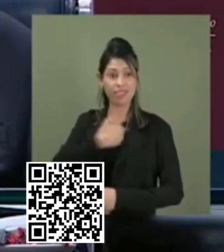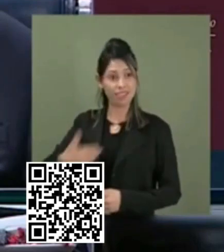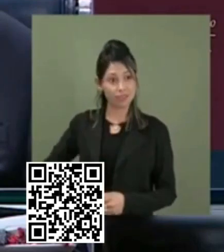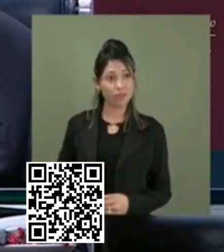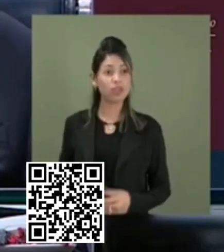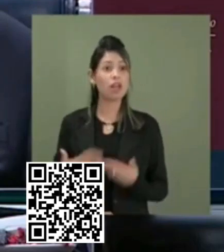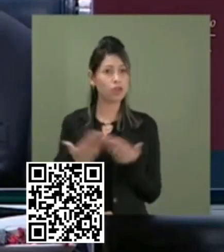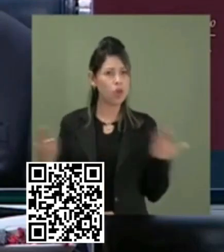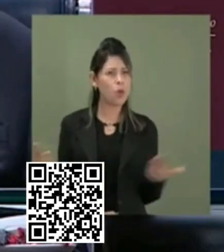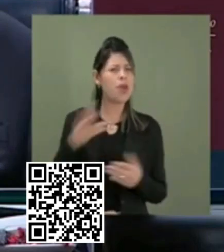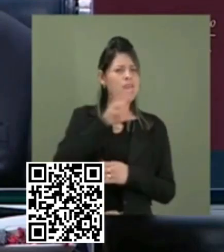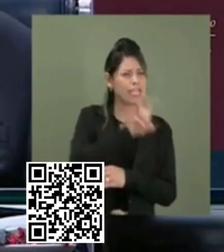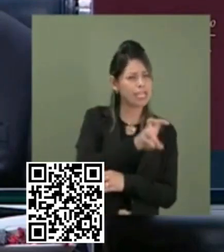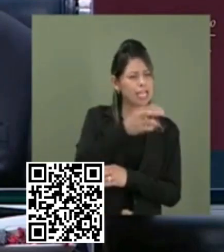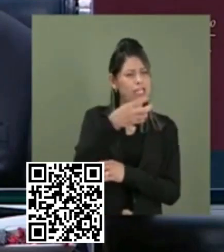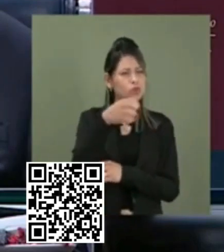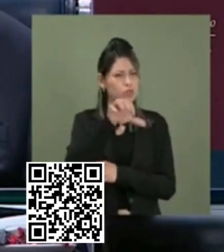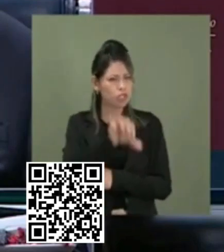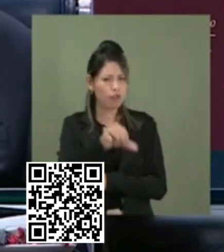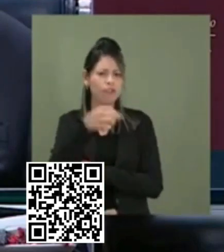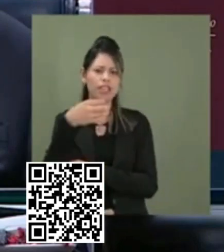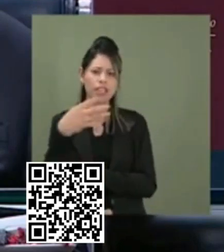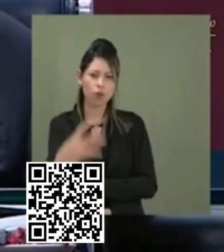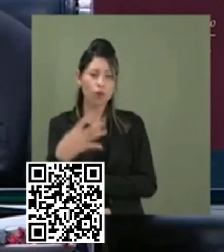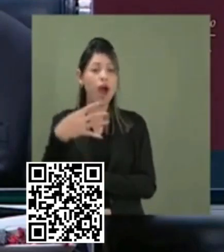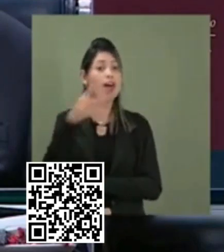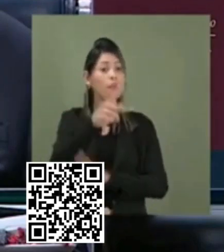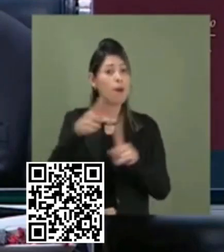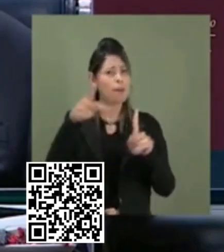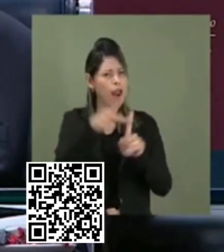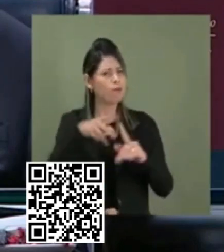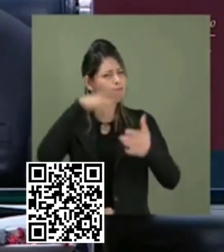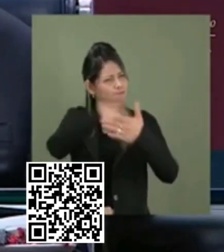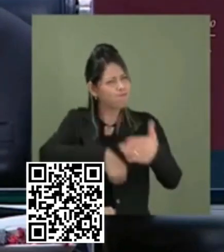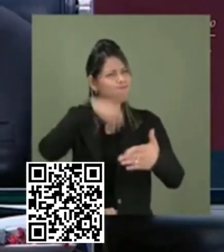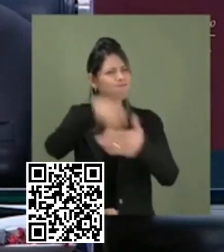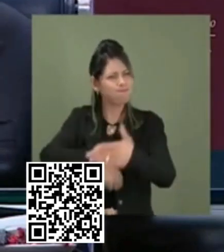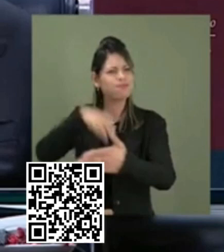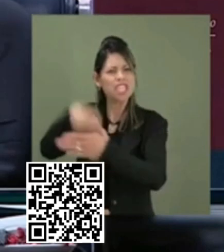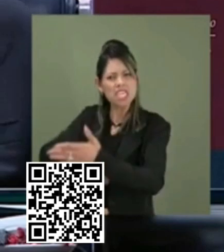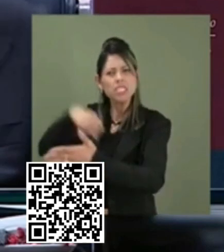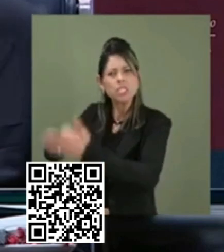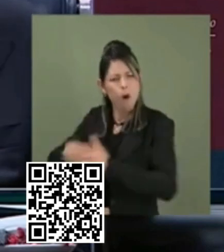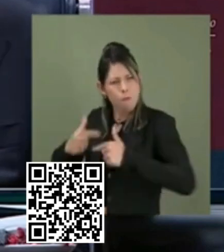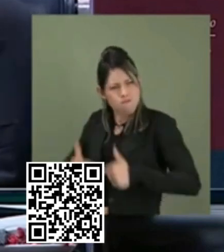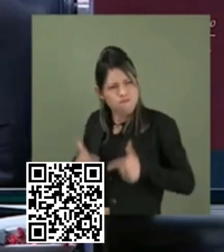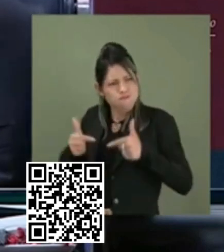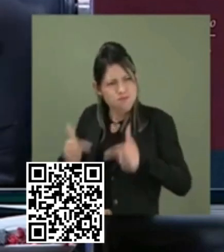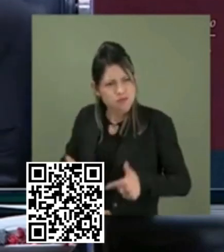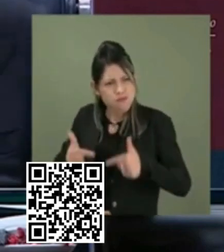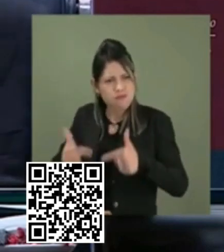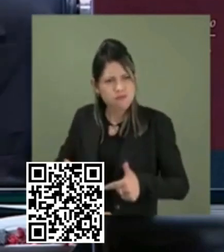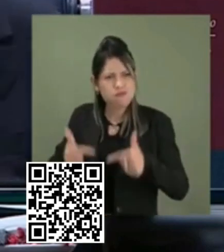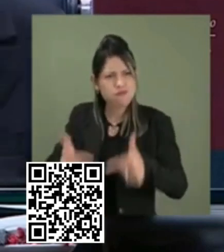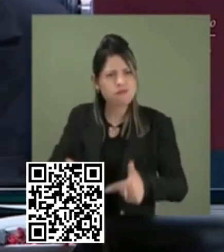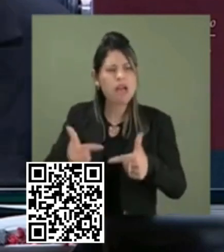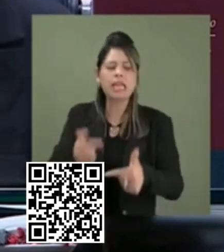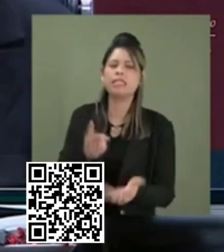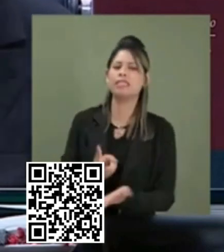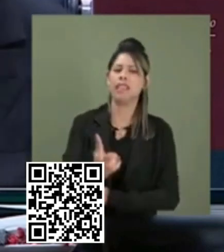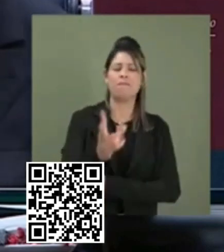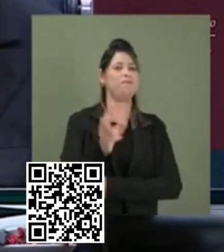Sejamos 594 parlamentares combatentes, incansáveis em favor da democracia em nosso